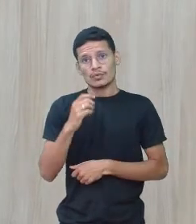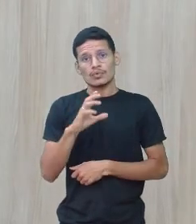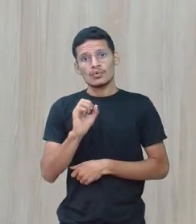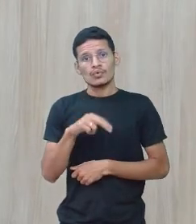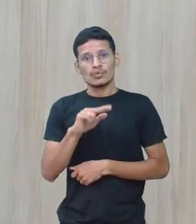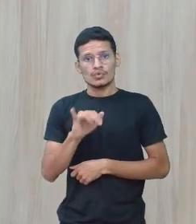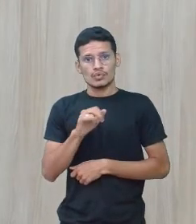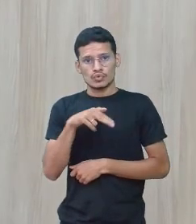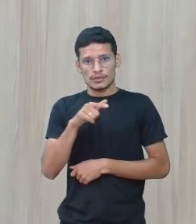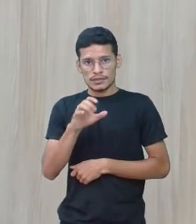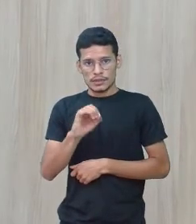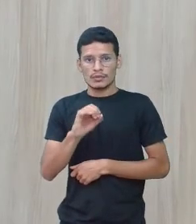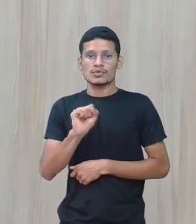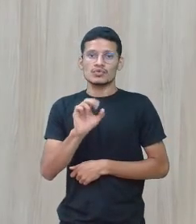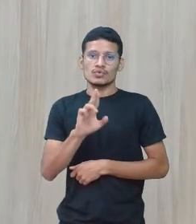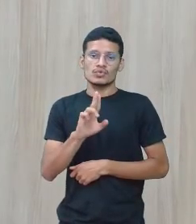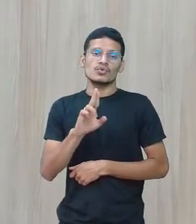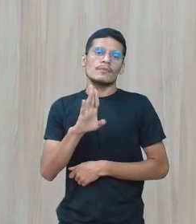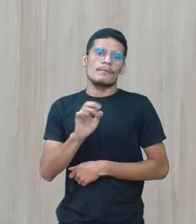conjunções